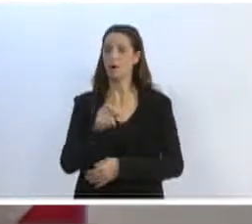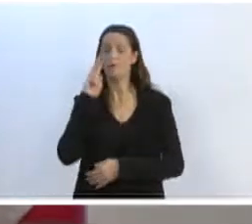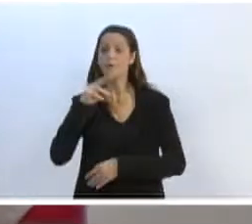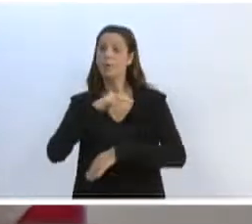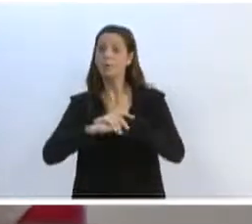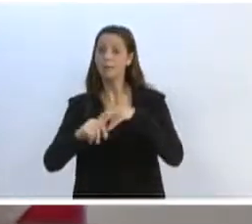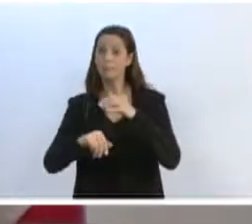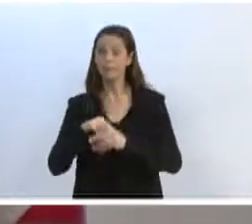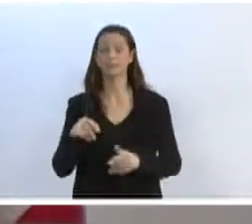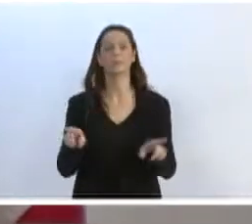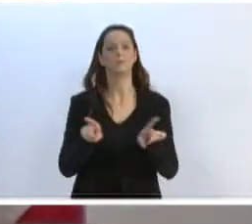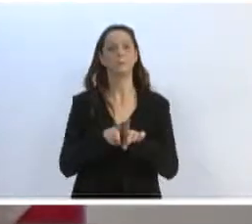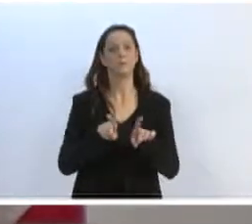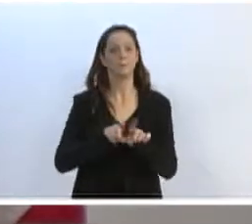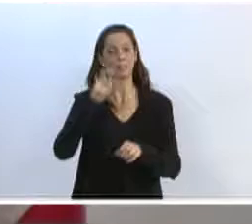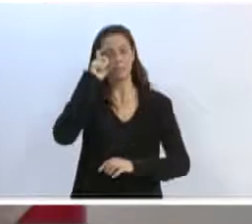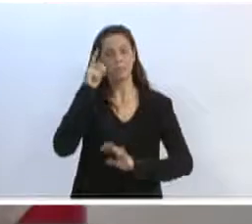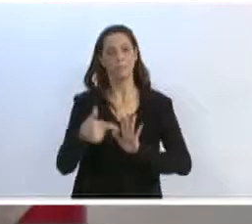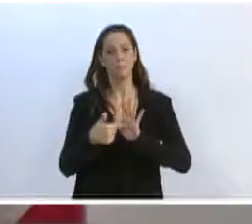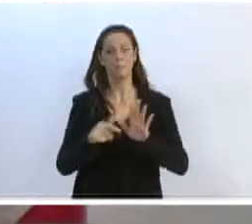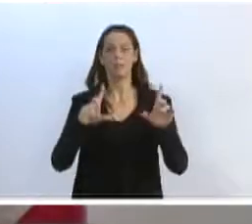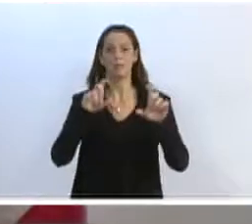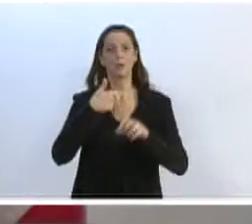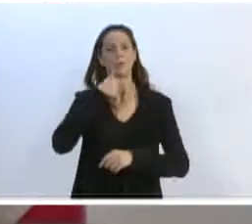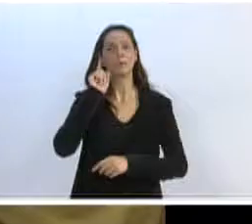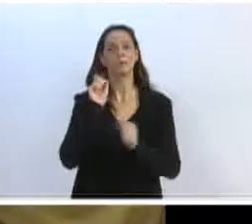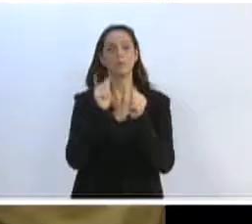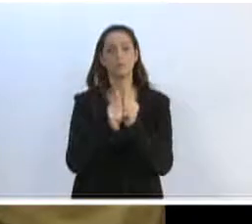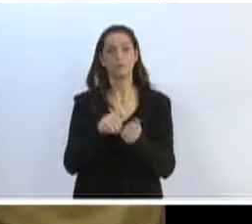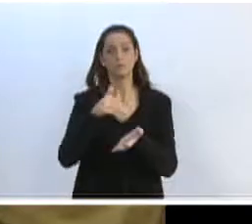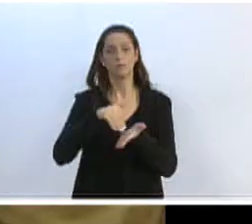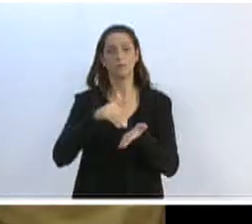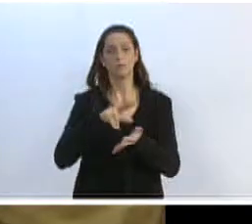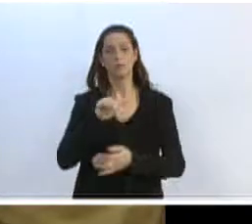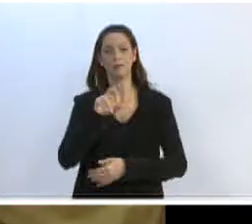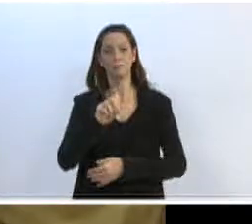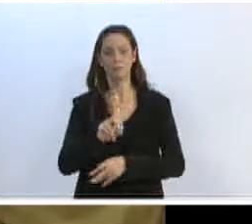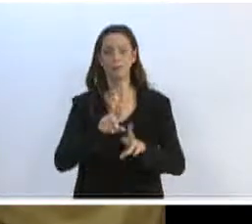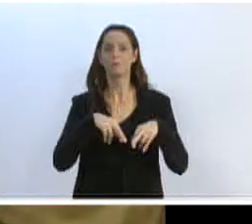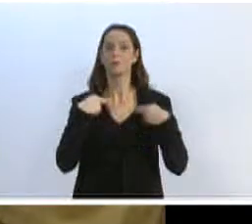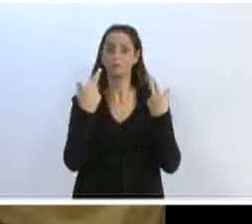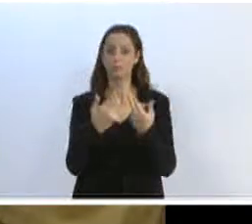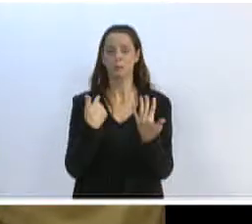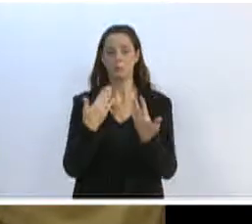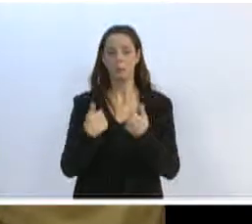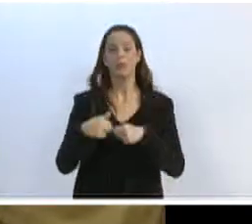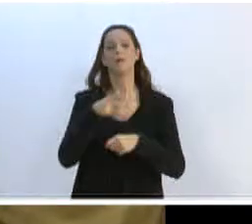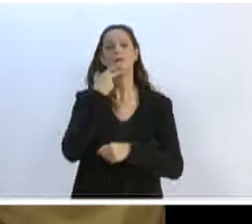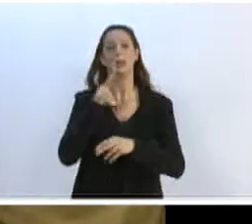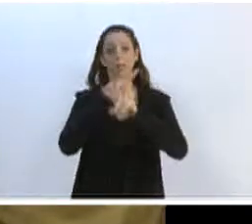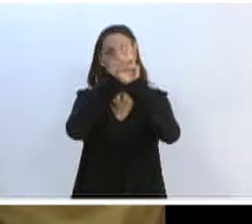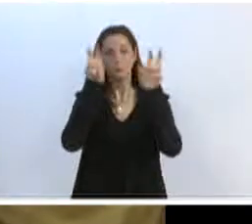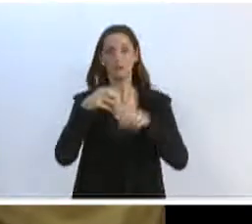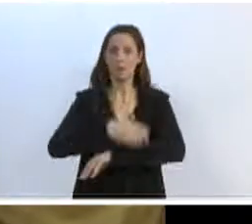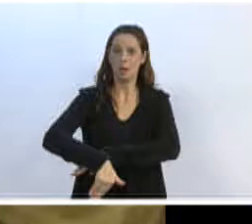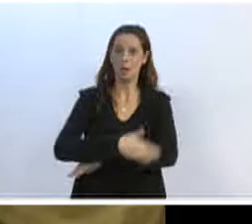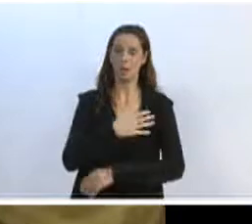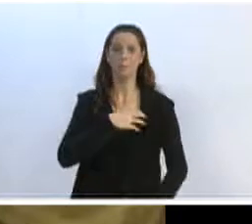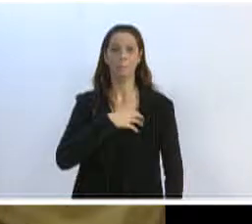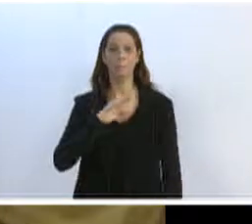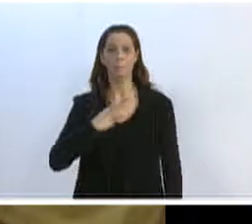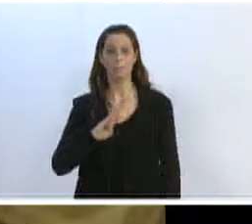a falta de gentileza onde estive em reunião com o secretário eo batman júnior conversei sobre a situação da rua bahia estamos de alguma